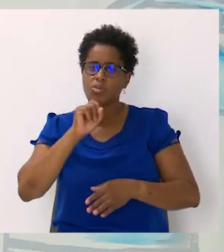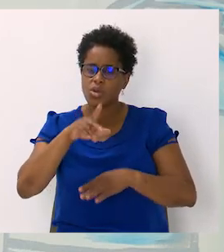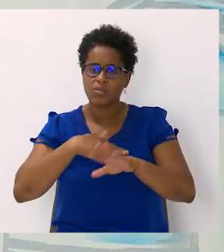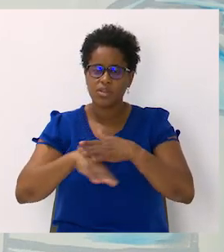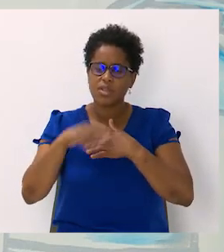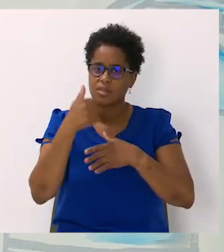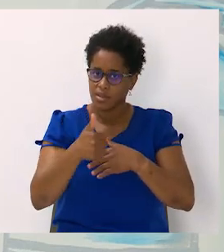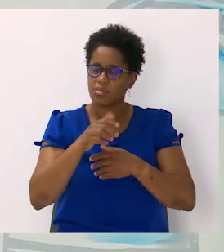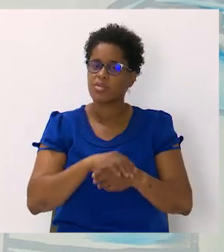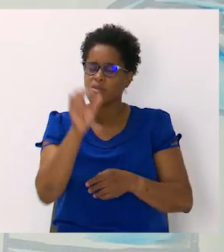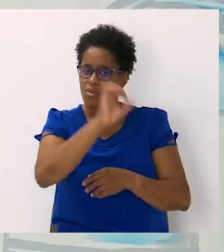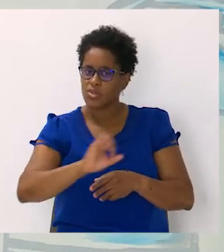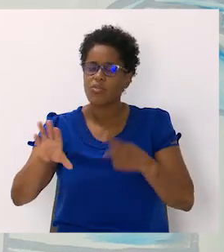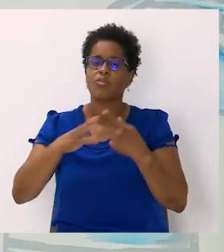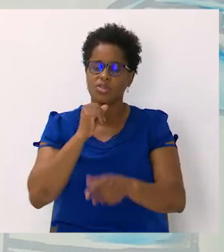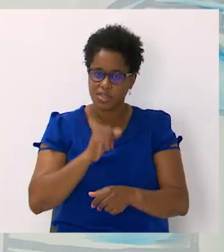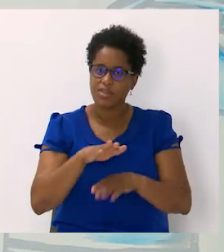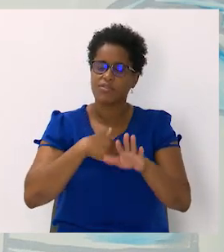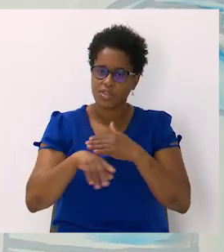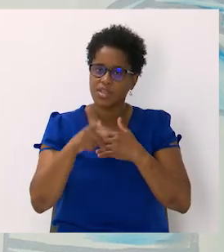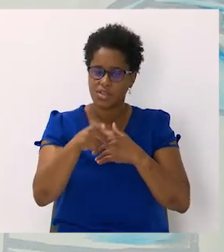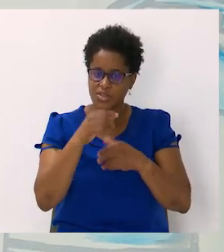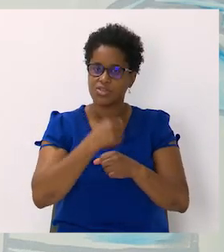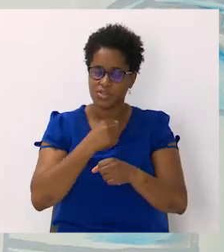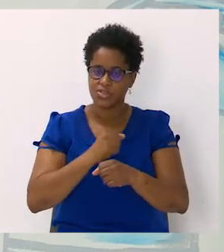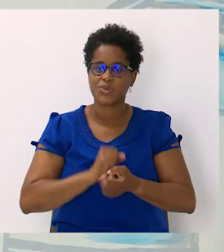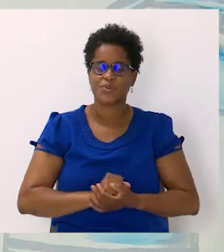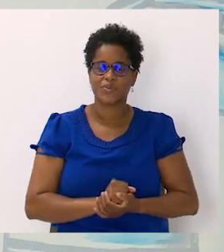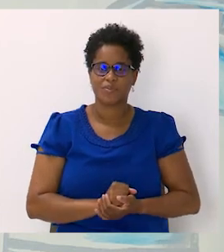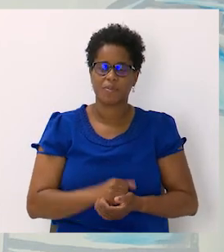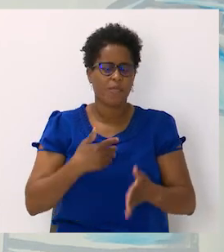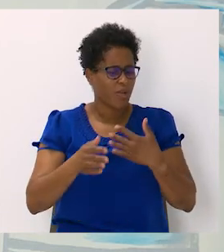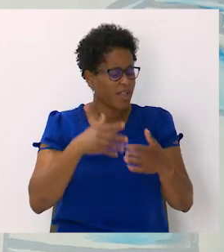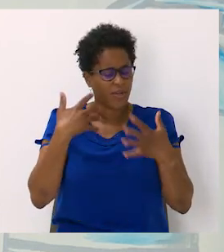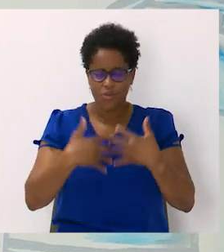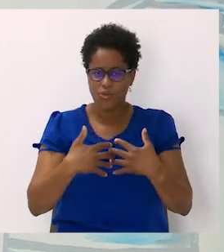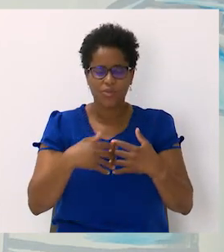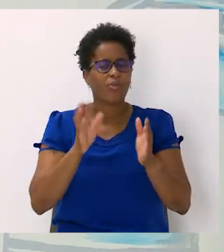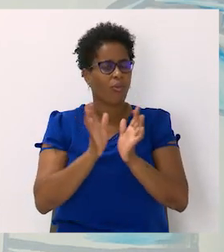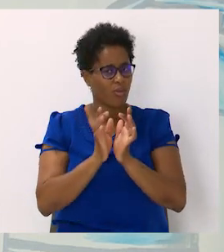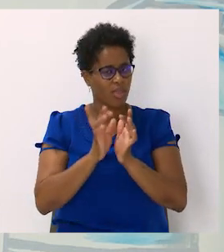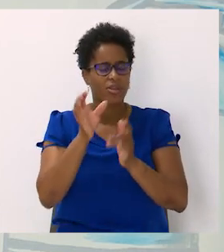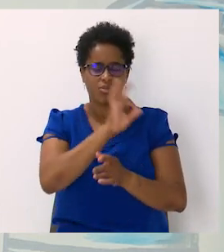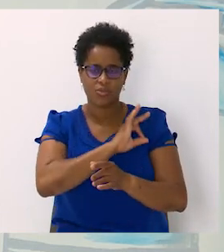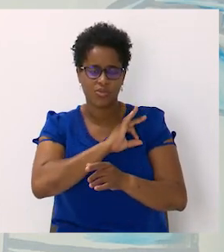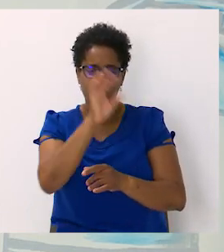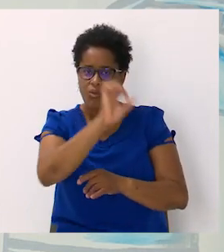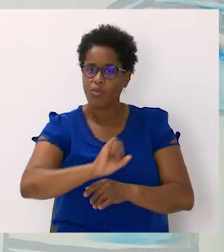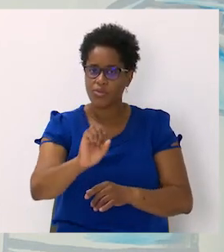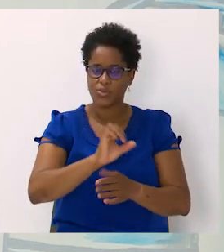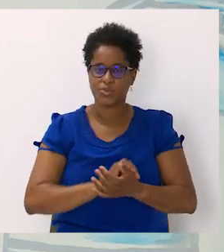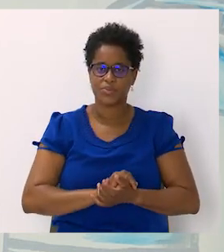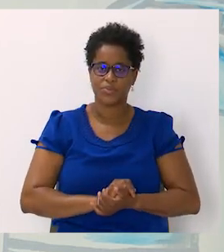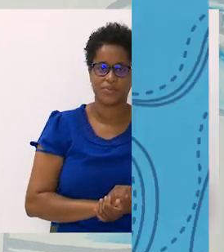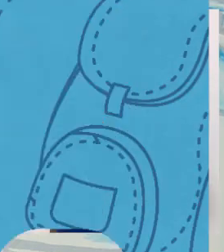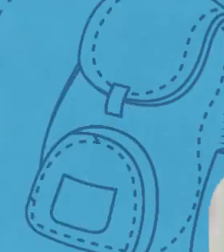resolver. Certamente vocês vão conseguir resolver estes exercícios. Qualquer dúvida, entre em contato com os vossos professores.